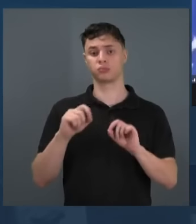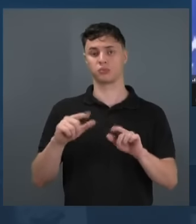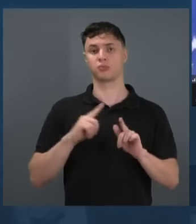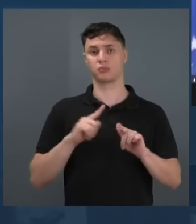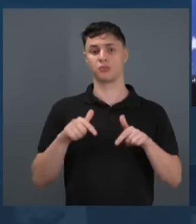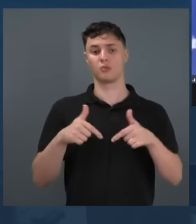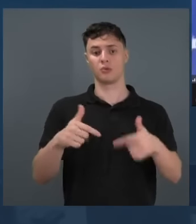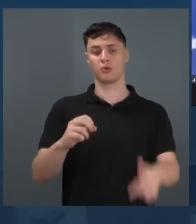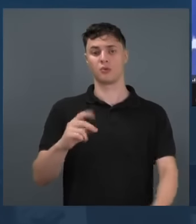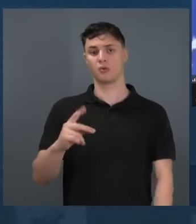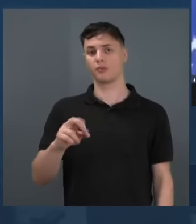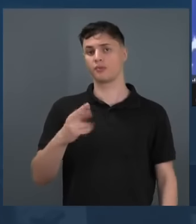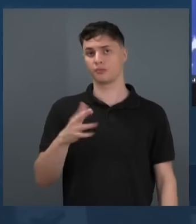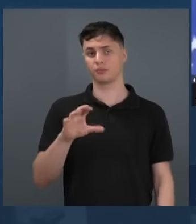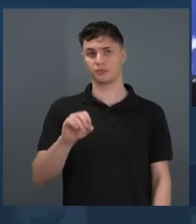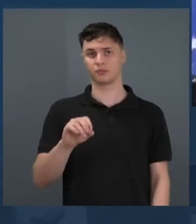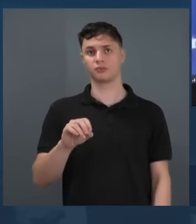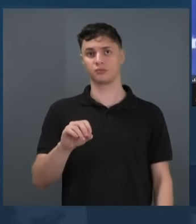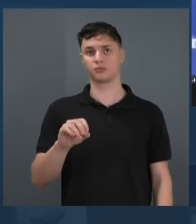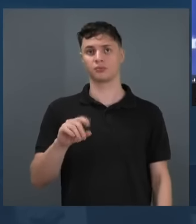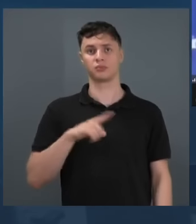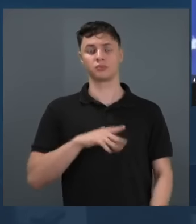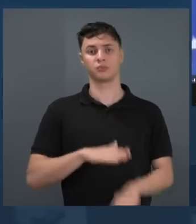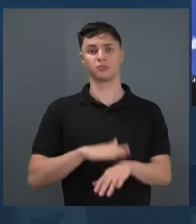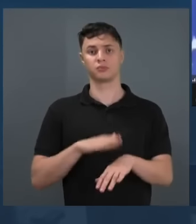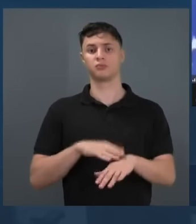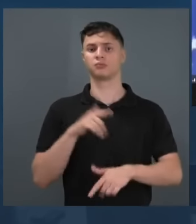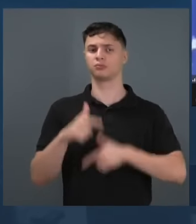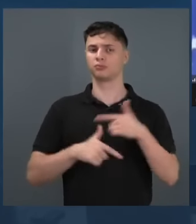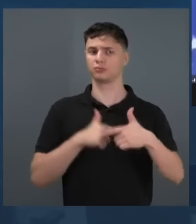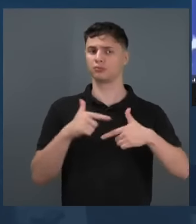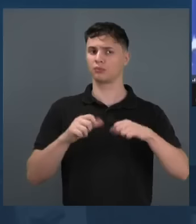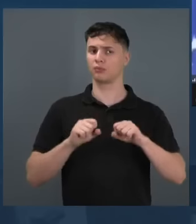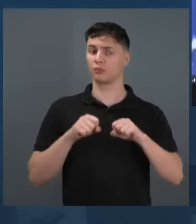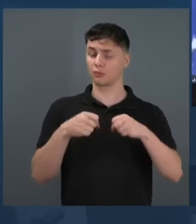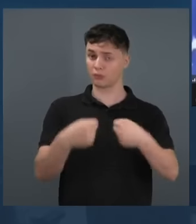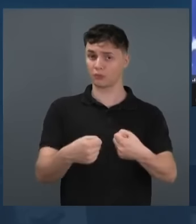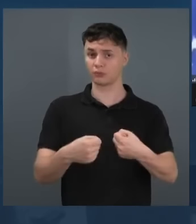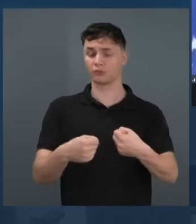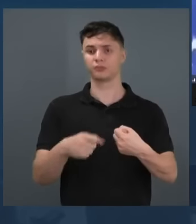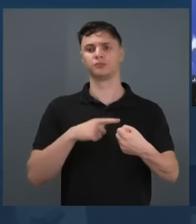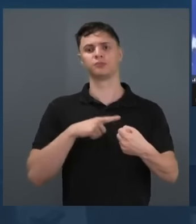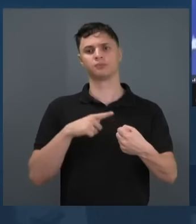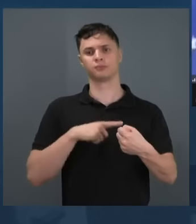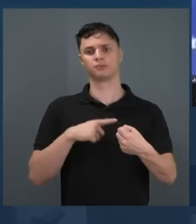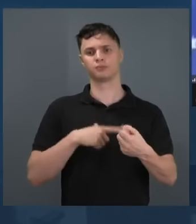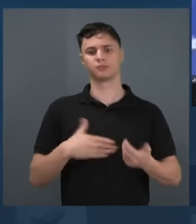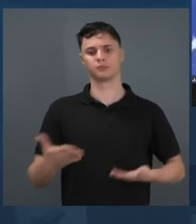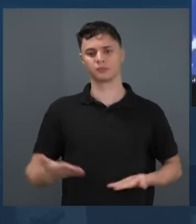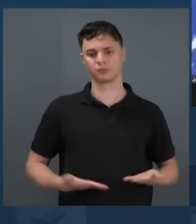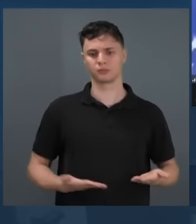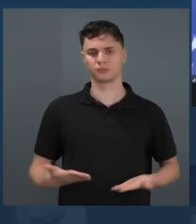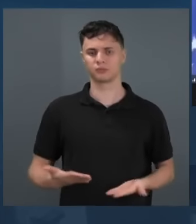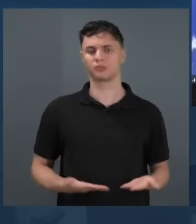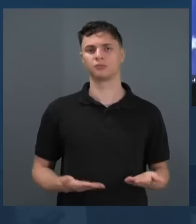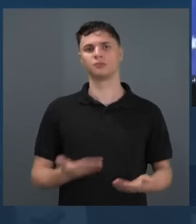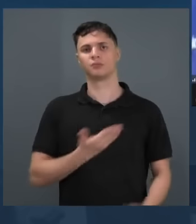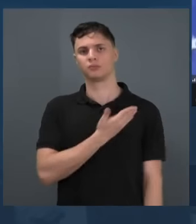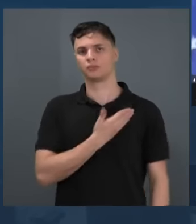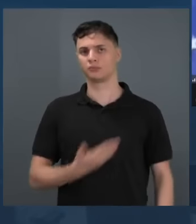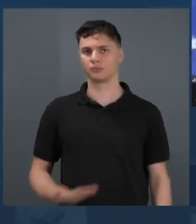operação, a partir de um trabalho dedicado de grandes servidores públicos